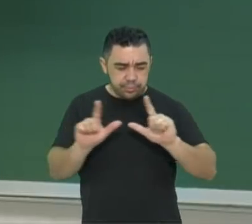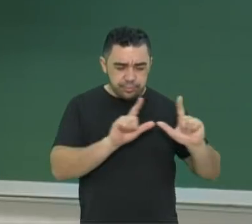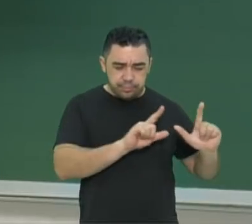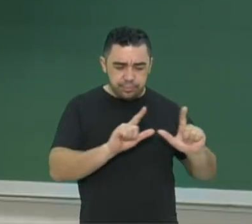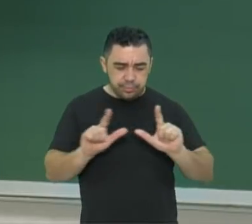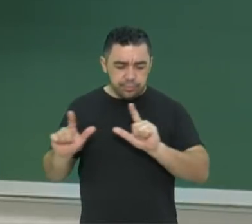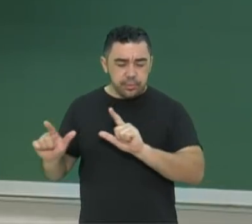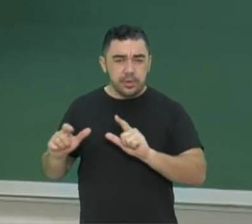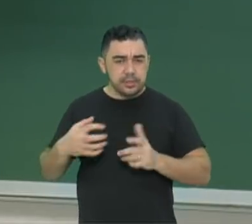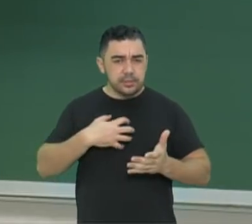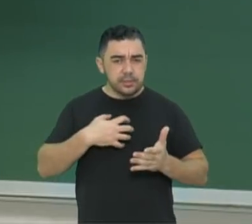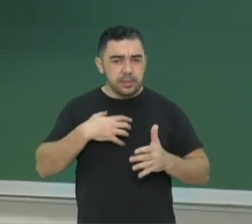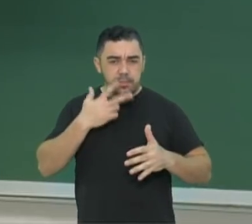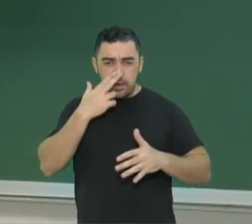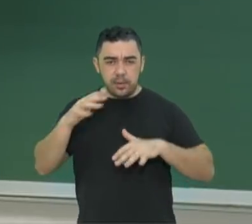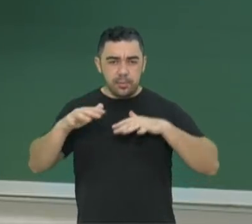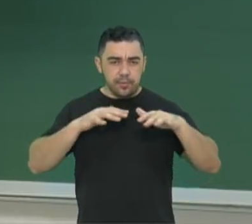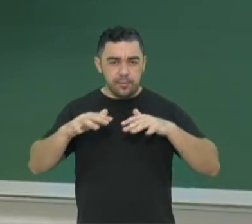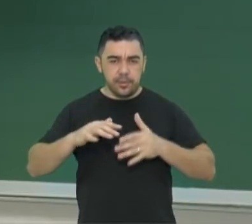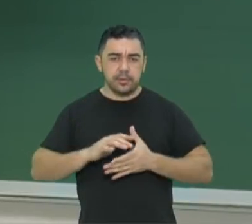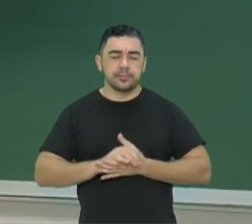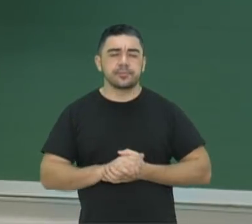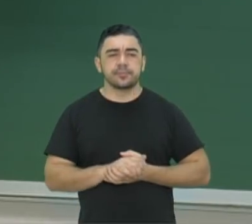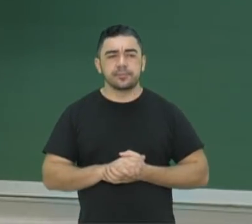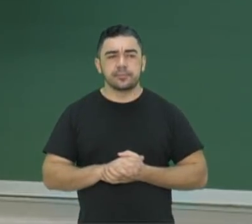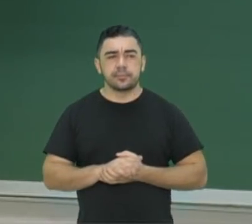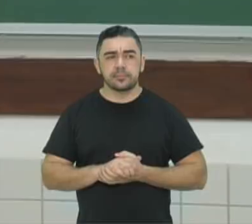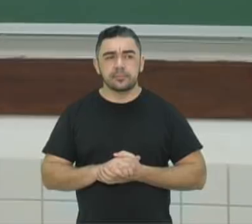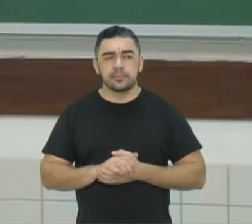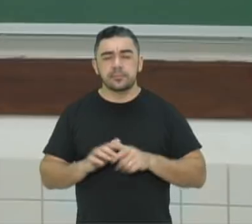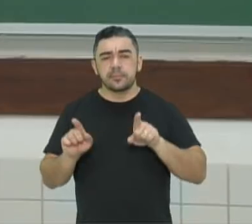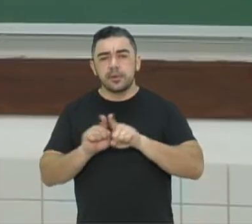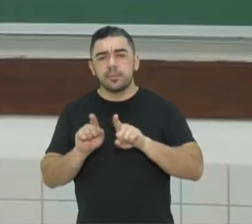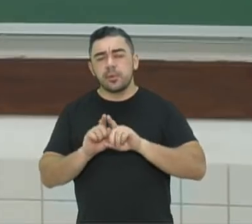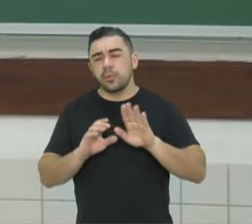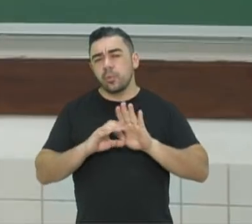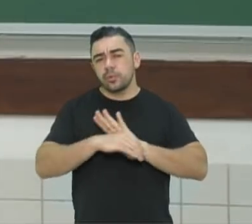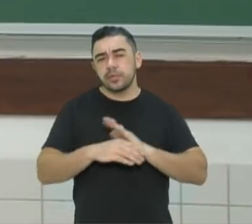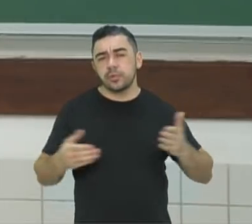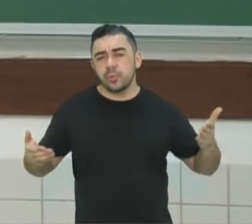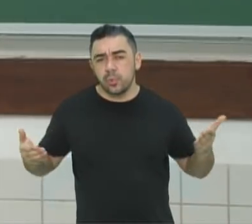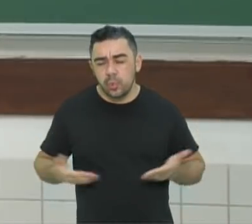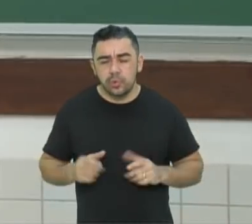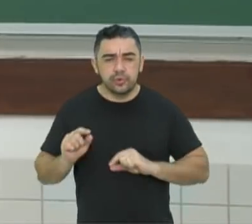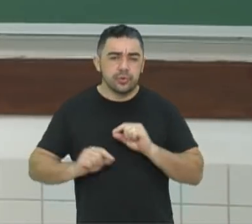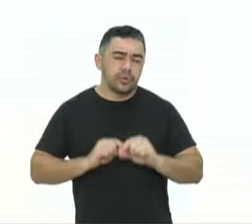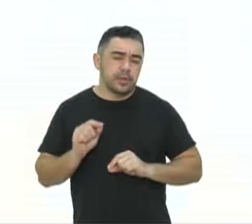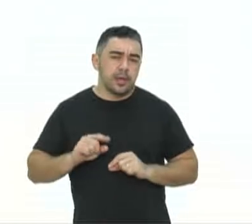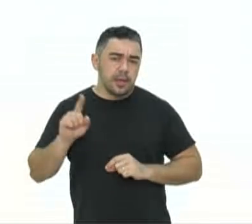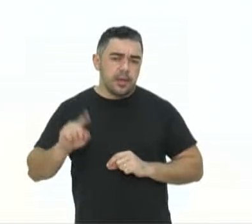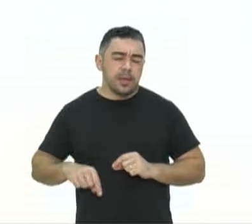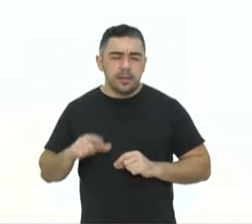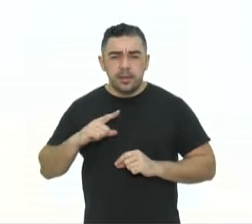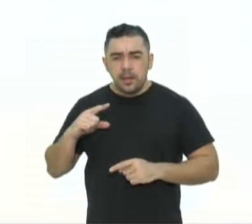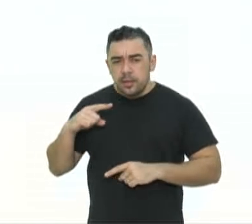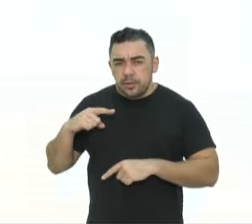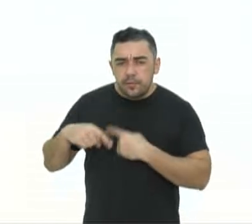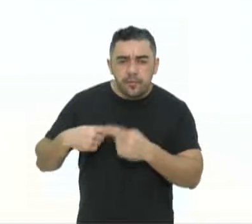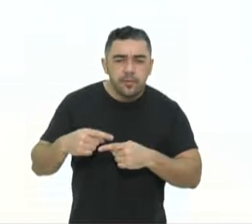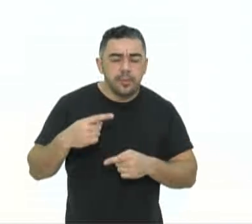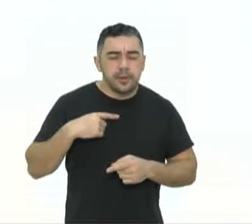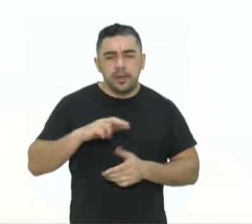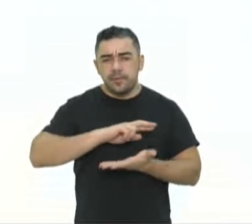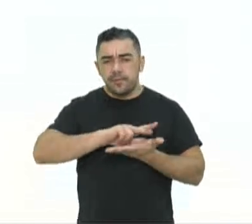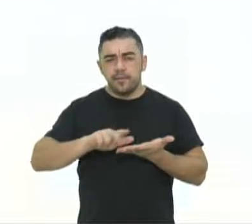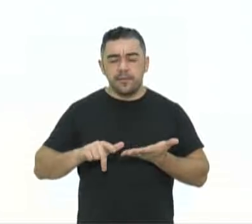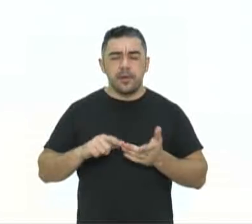sensação de movimento. Tá? Ainda, o conceito atual de animação surgiu do desenvolvimento de uma série de